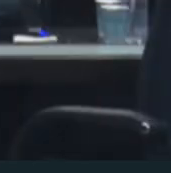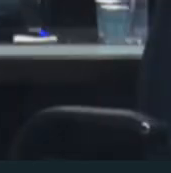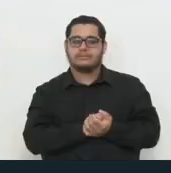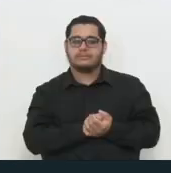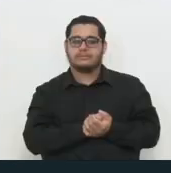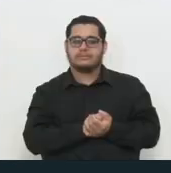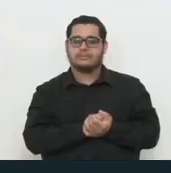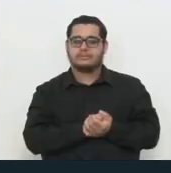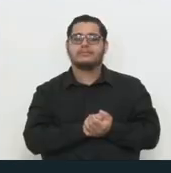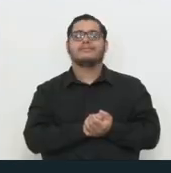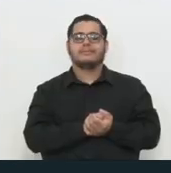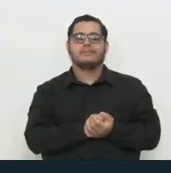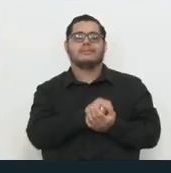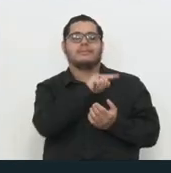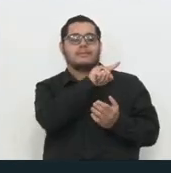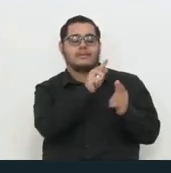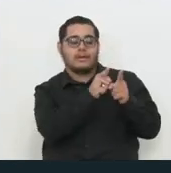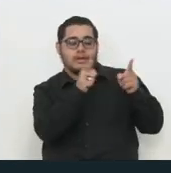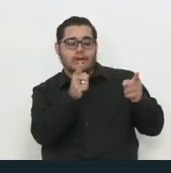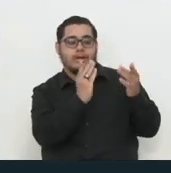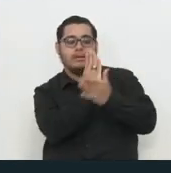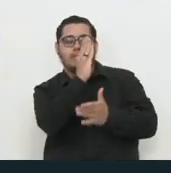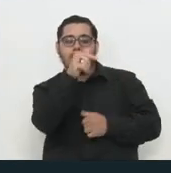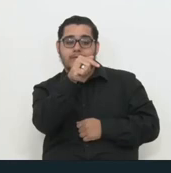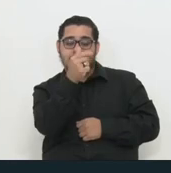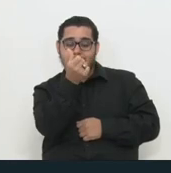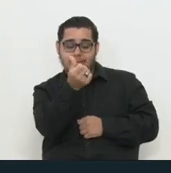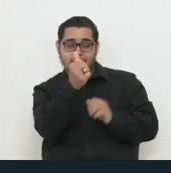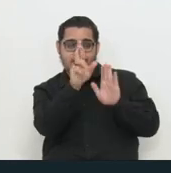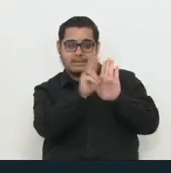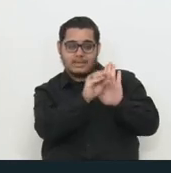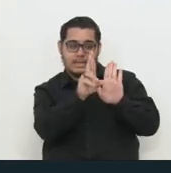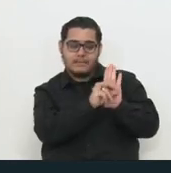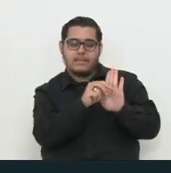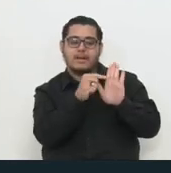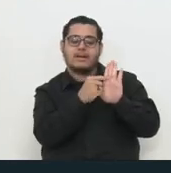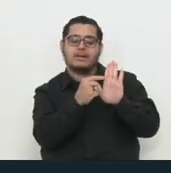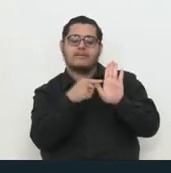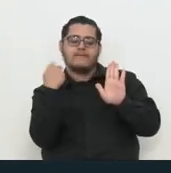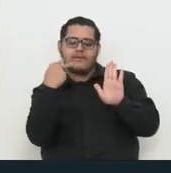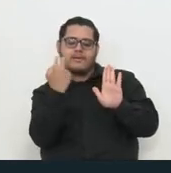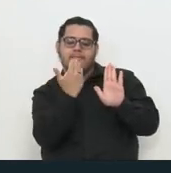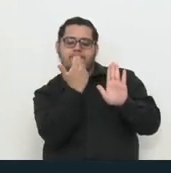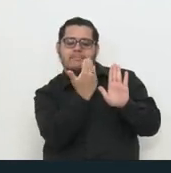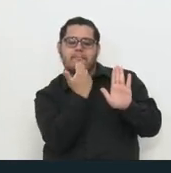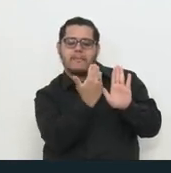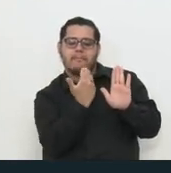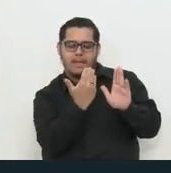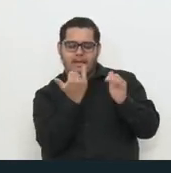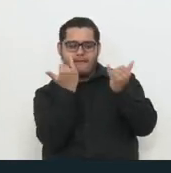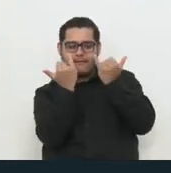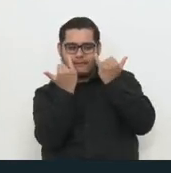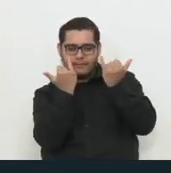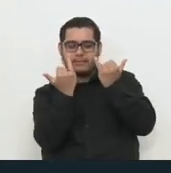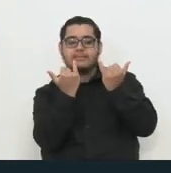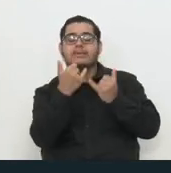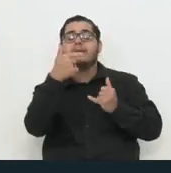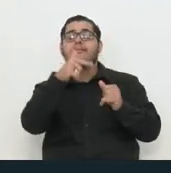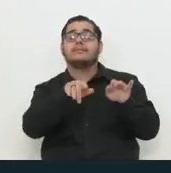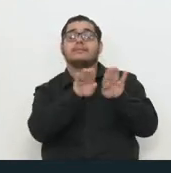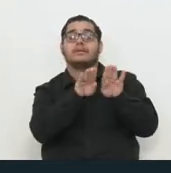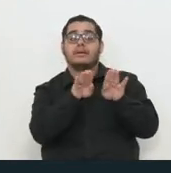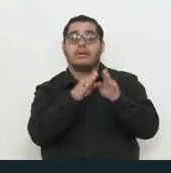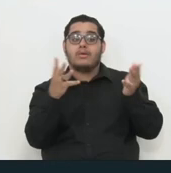expediente foi aprovado 76 requerimentos com pedidos de informações diversas dos vereadores E além disso na ordem do dia